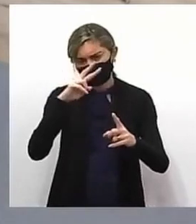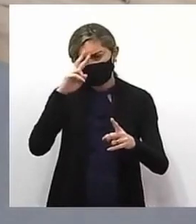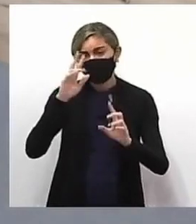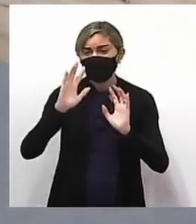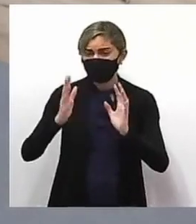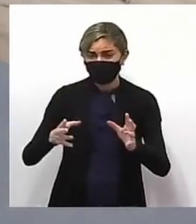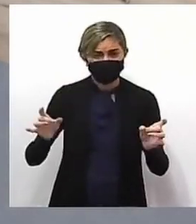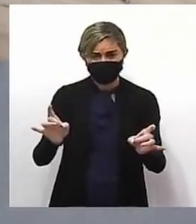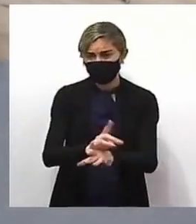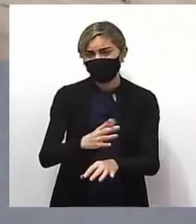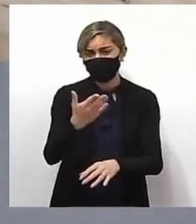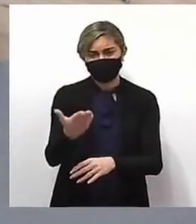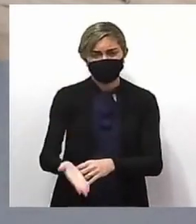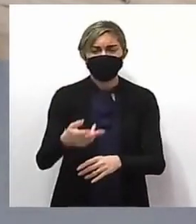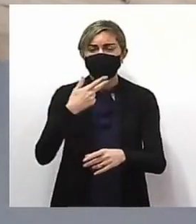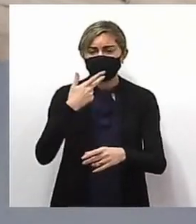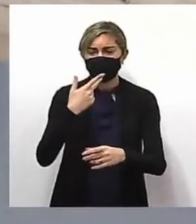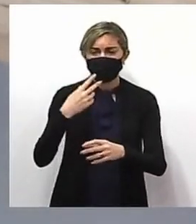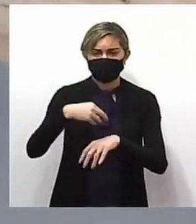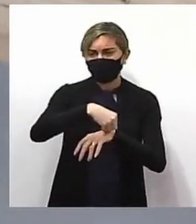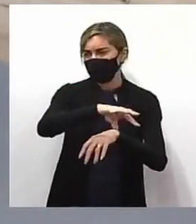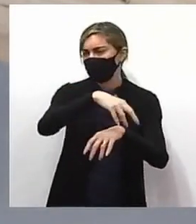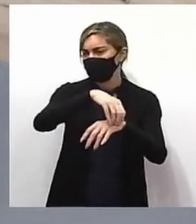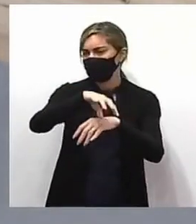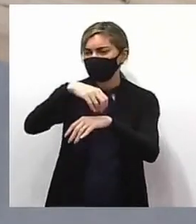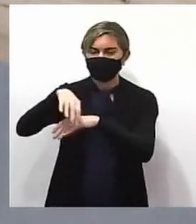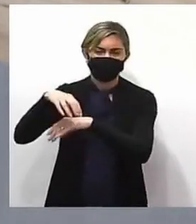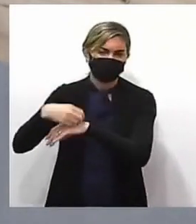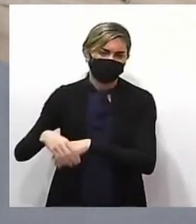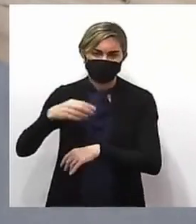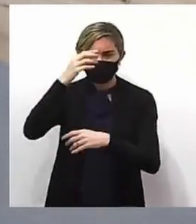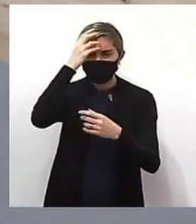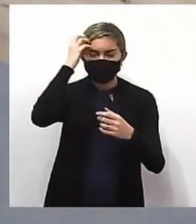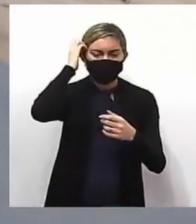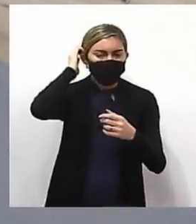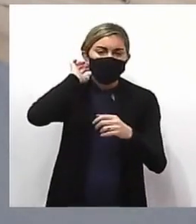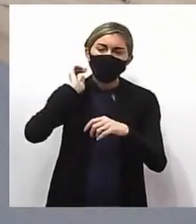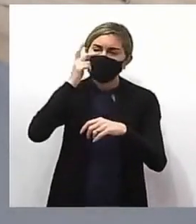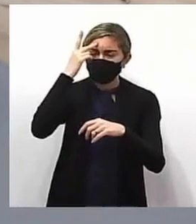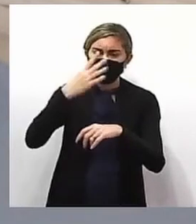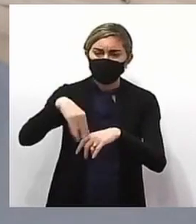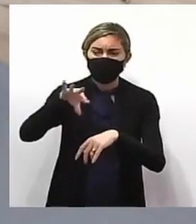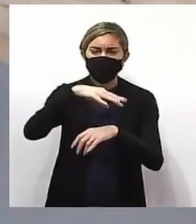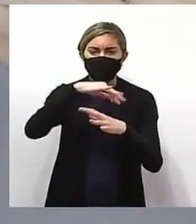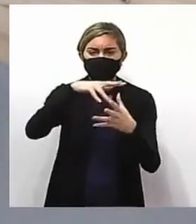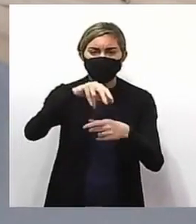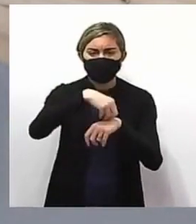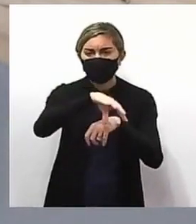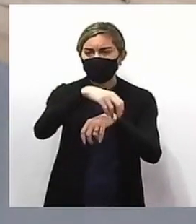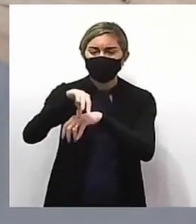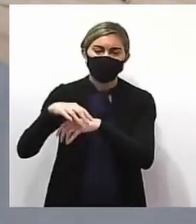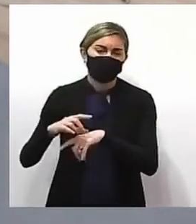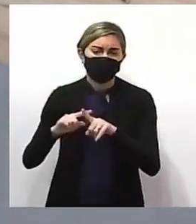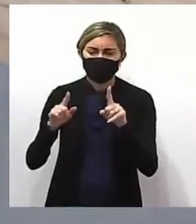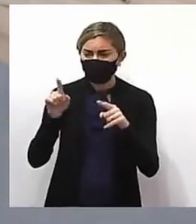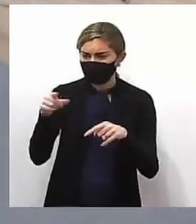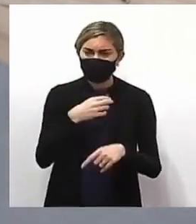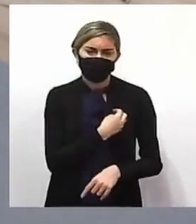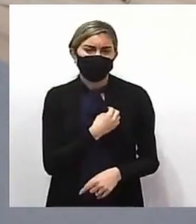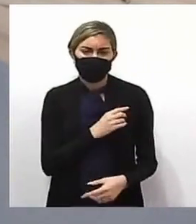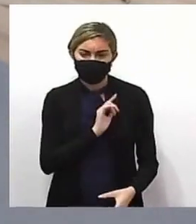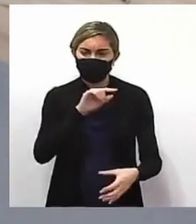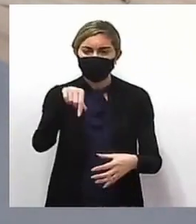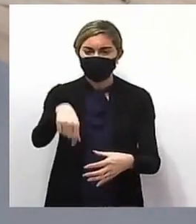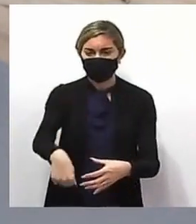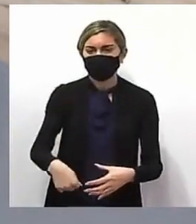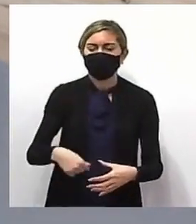já estavam lá. O que você faz é ser, não é, a pessoa que leva essas histórias para o mundo. Mas você estava lá,